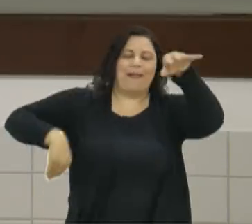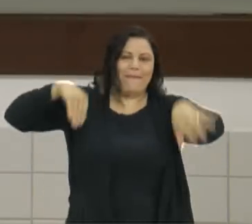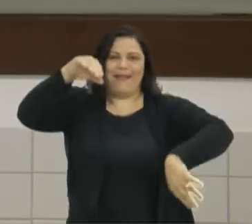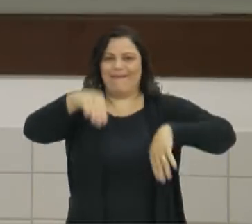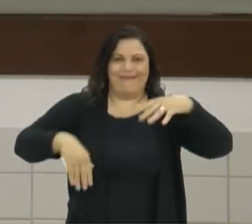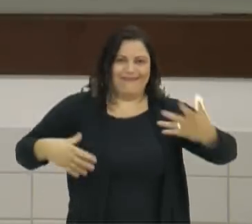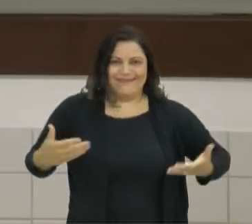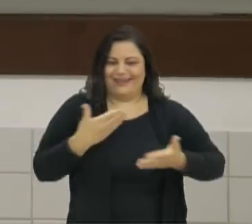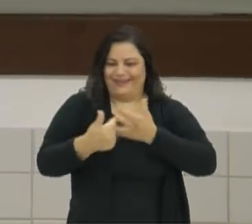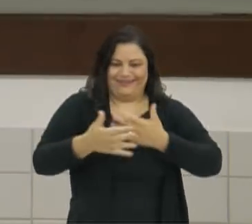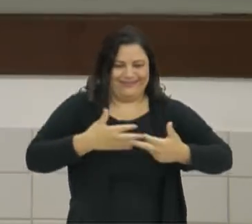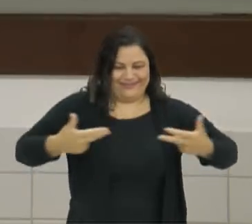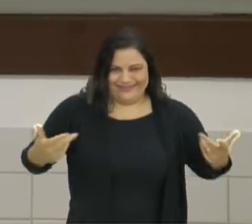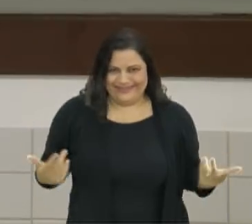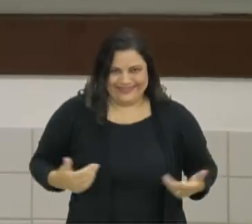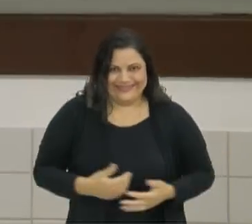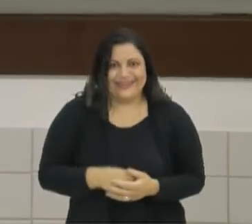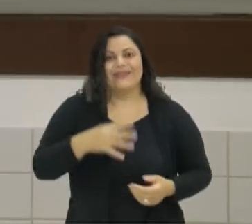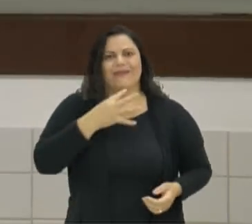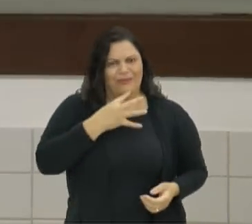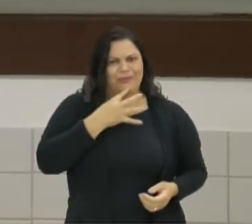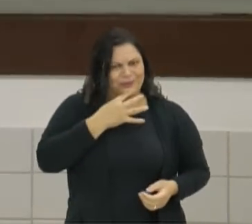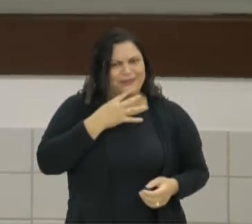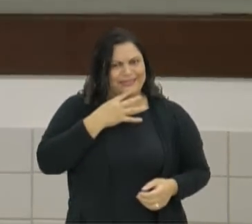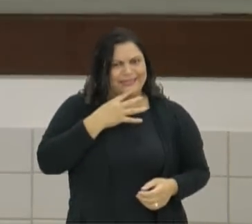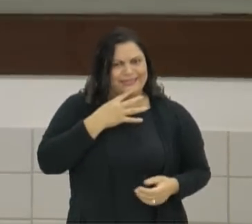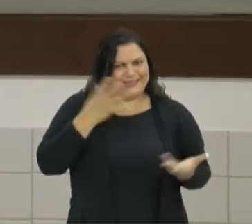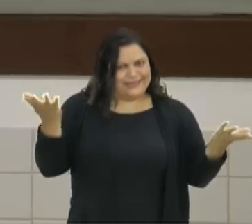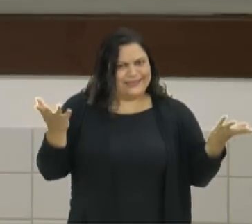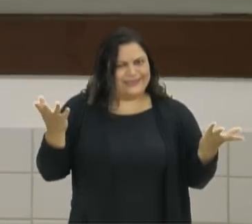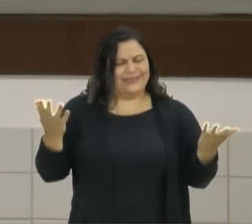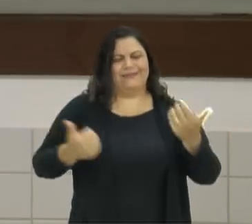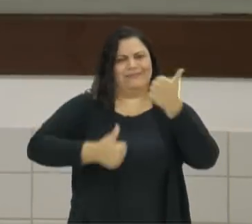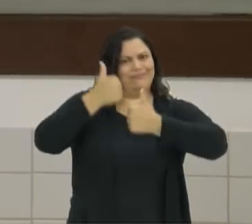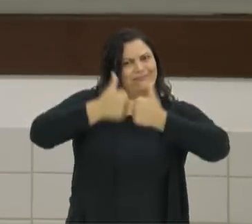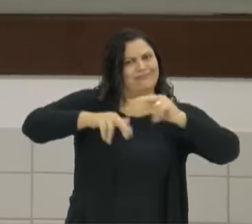brejo, Vamos conhecer um pouquinho mais sobre esse esporte?